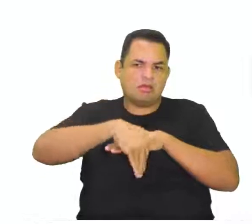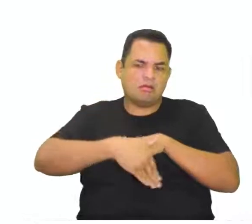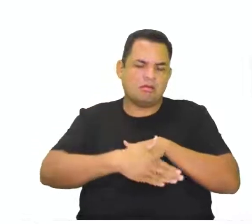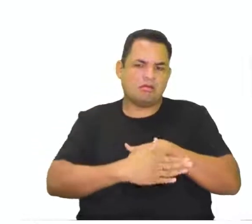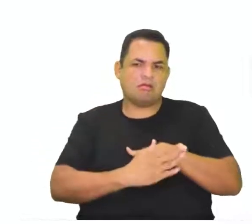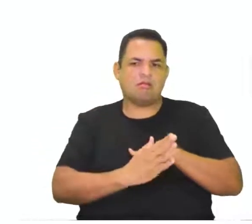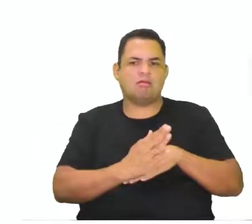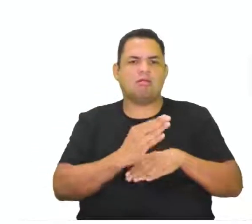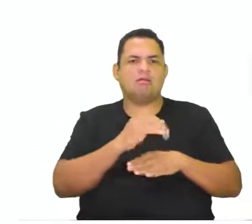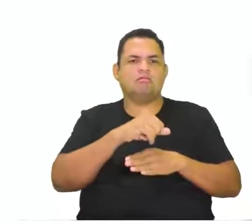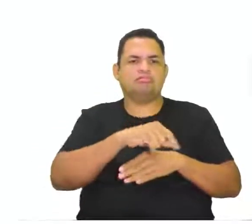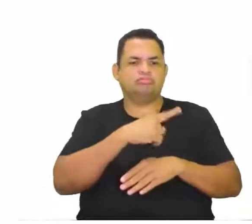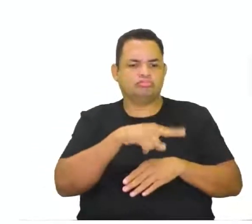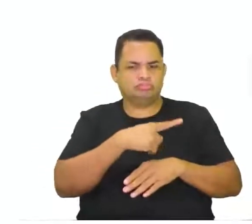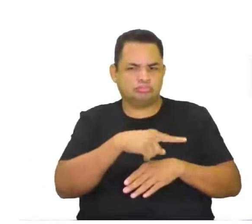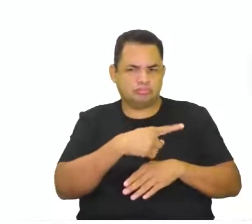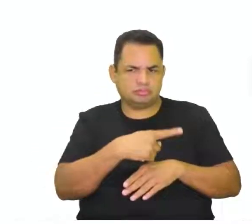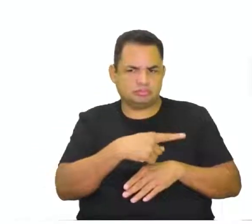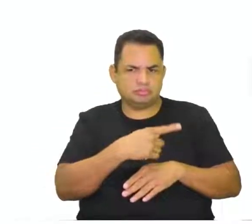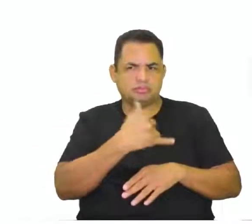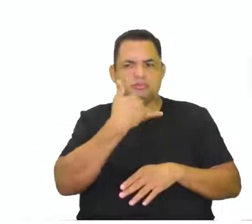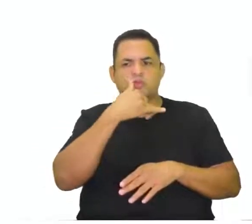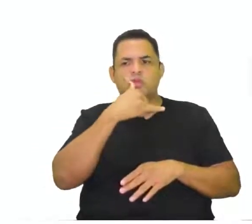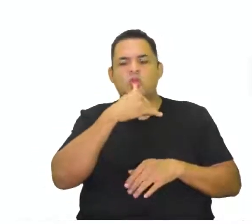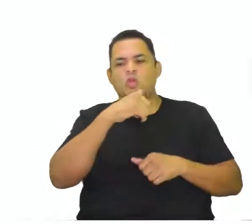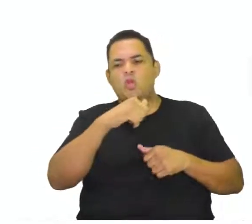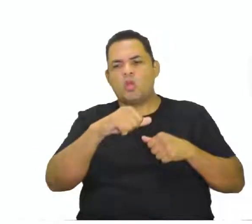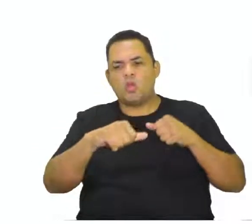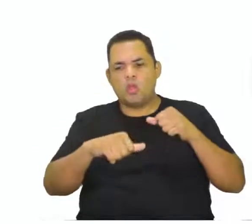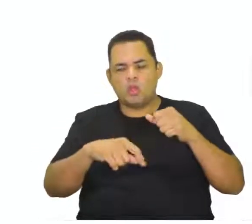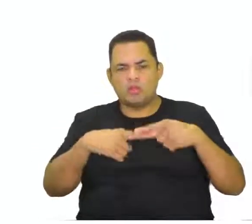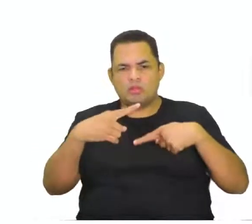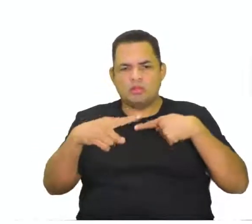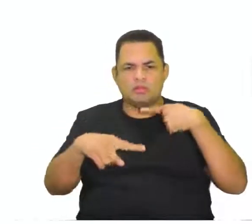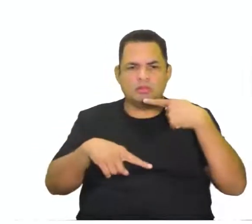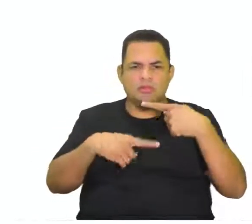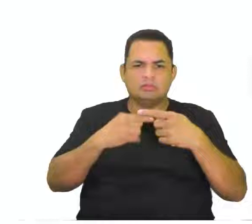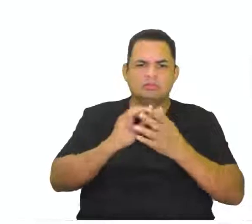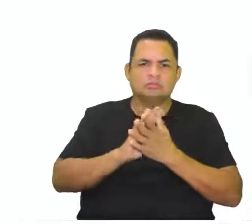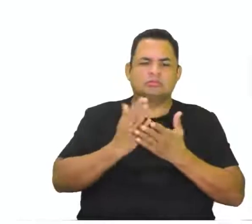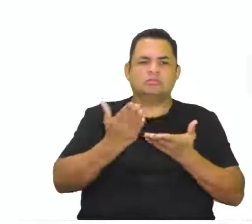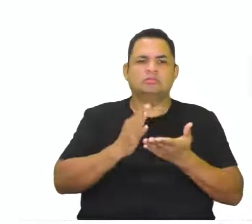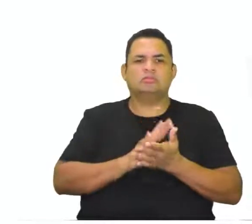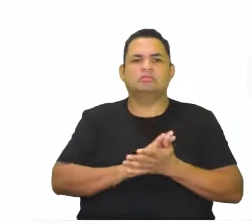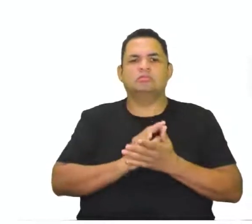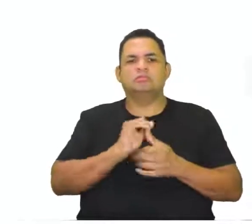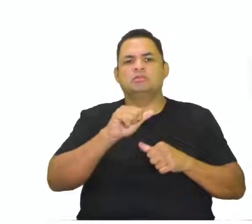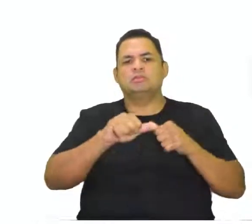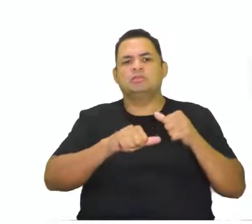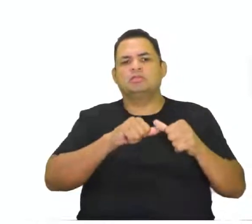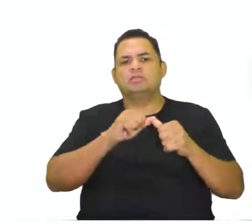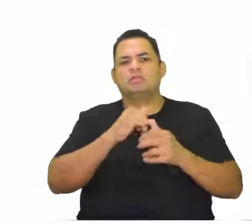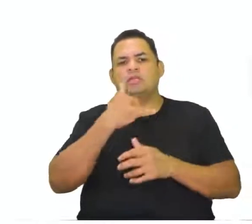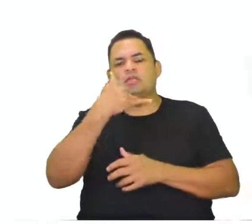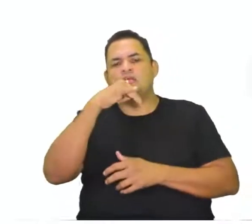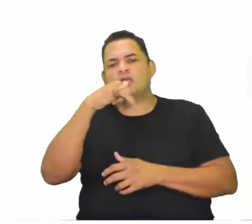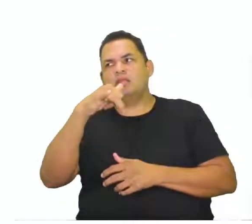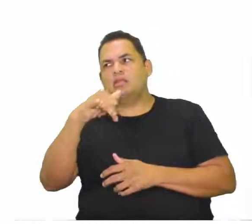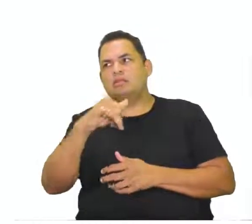água que faz a geração da energia mecânica, que depois essa energia mecânica é transformada em